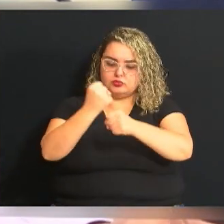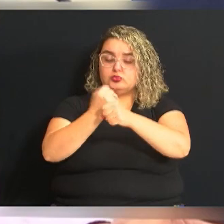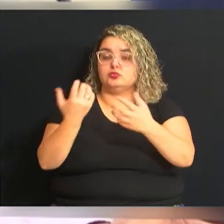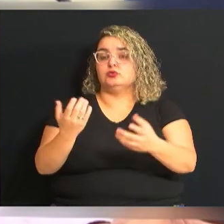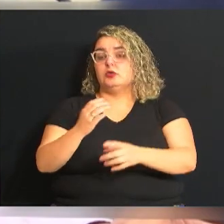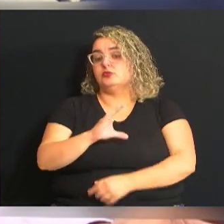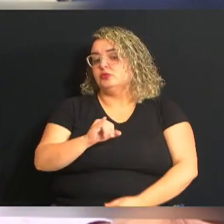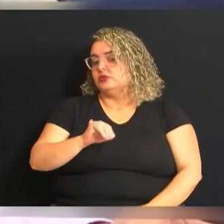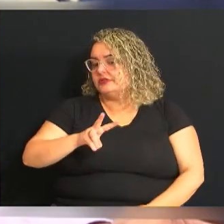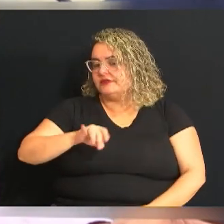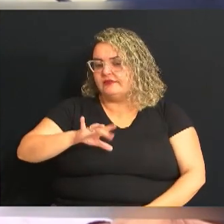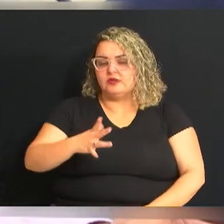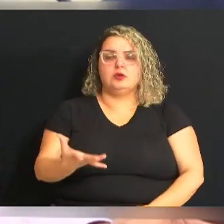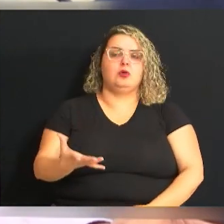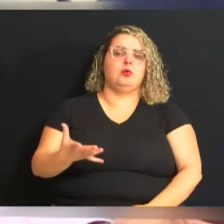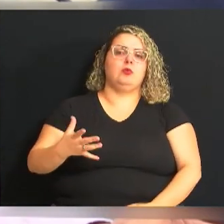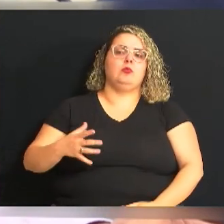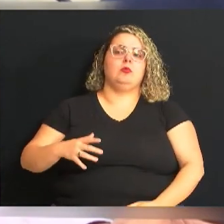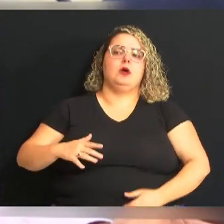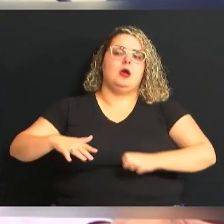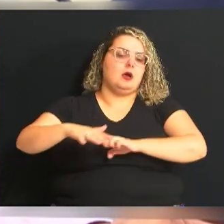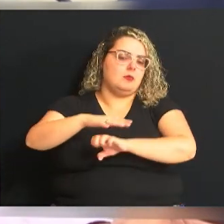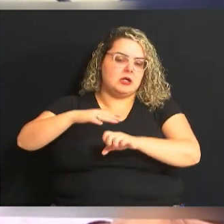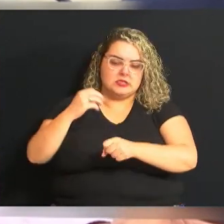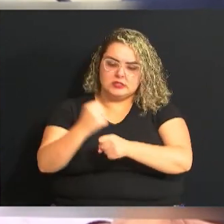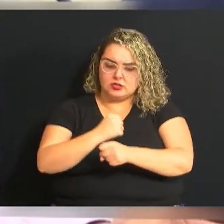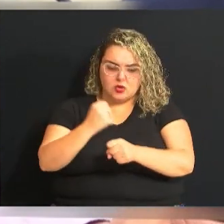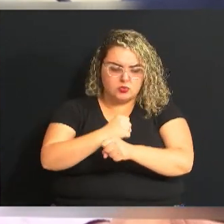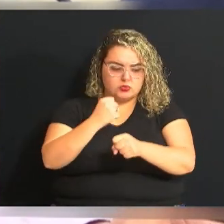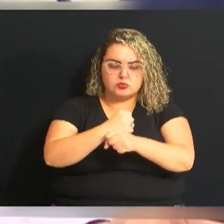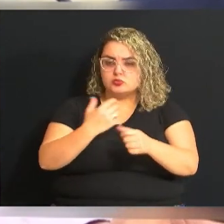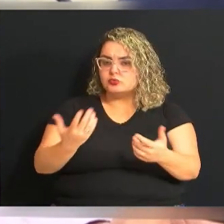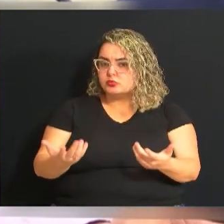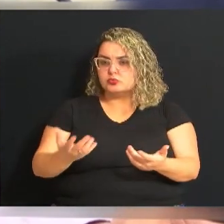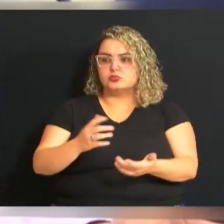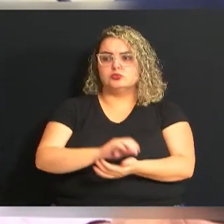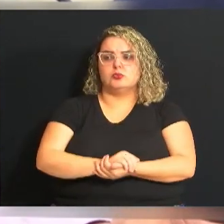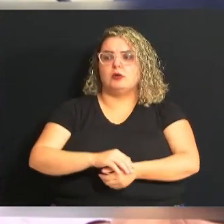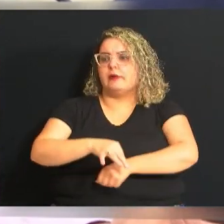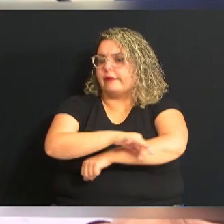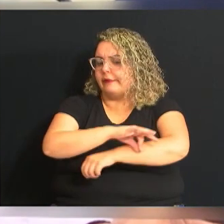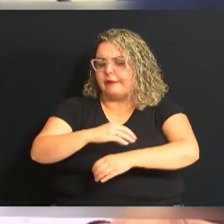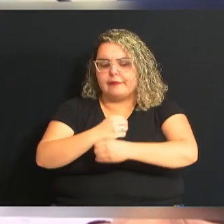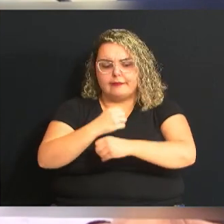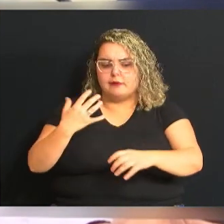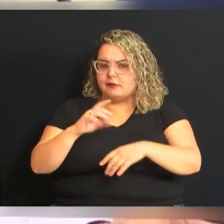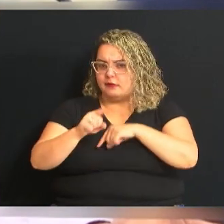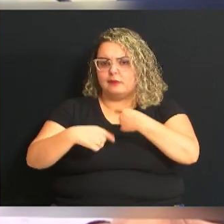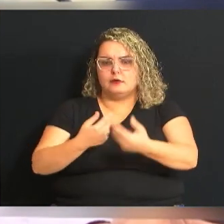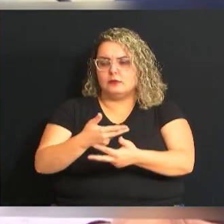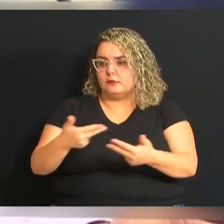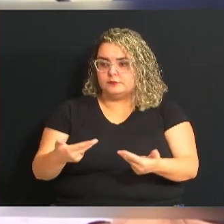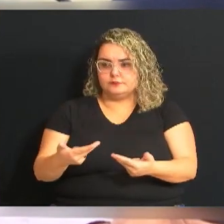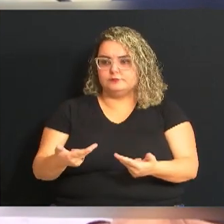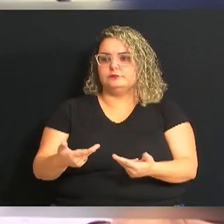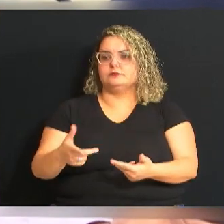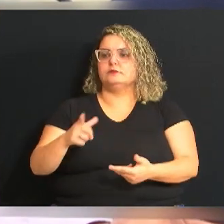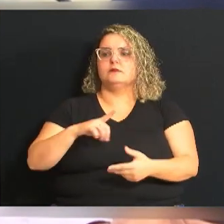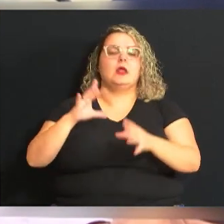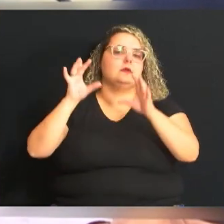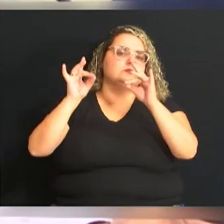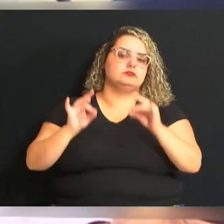Bento Quirino e trouxe representantes de diversas entidades do setor que falaram das demandas e da necessidade